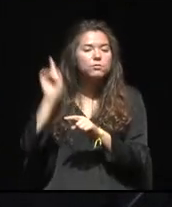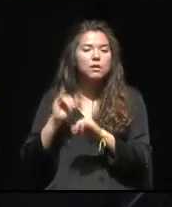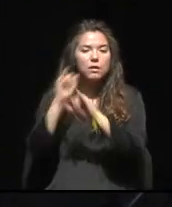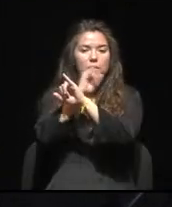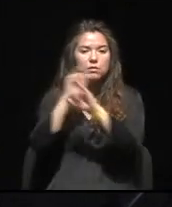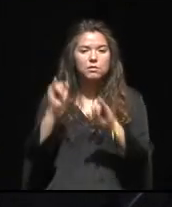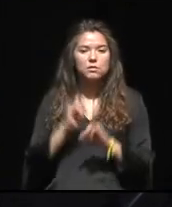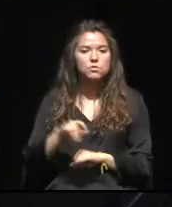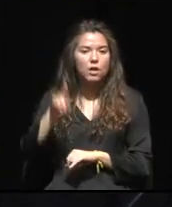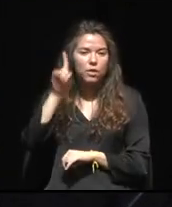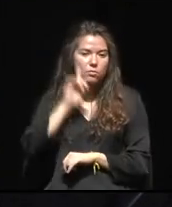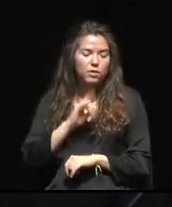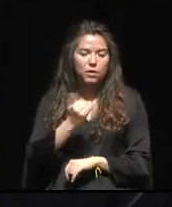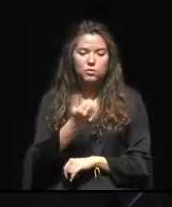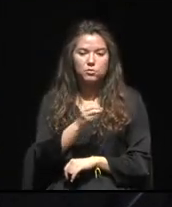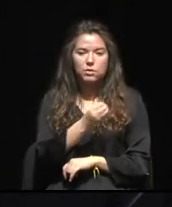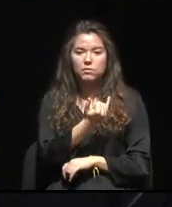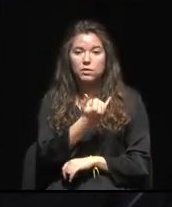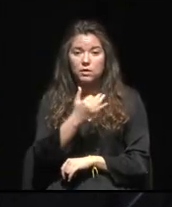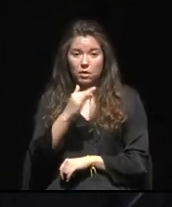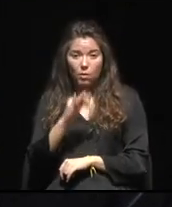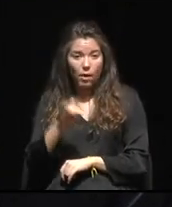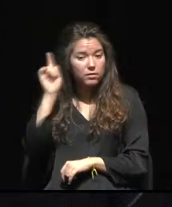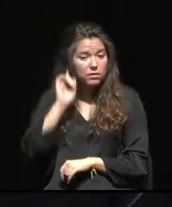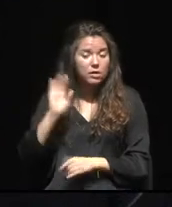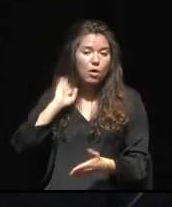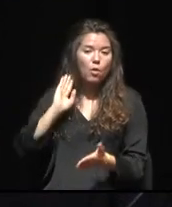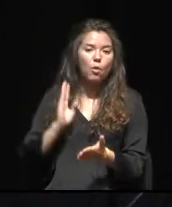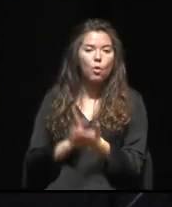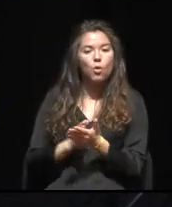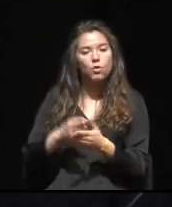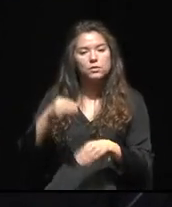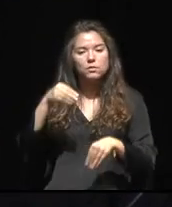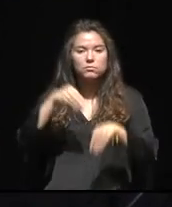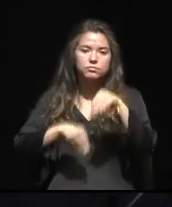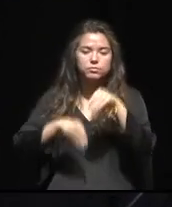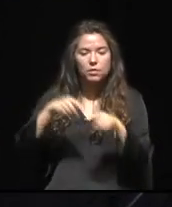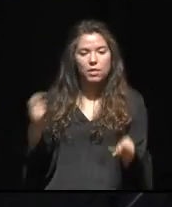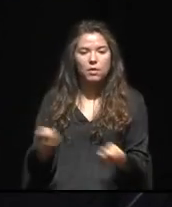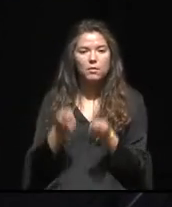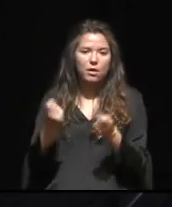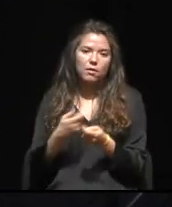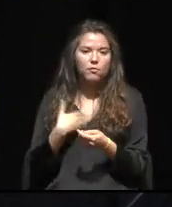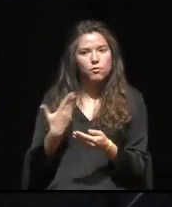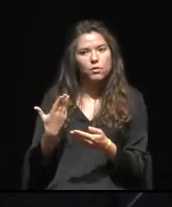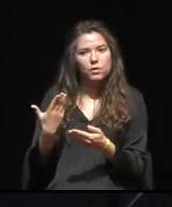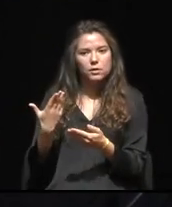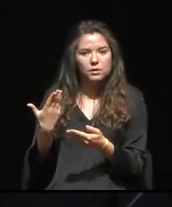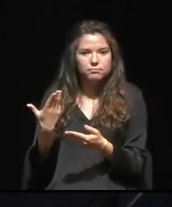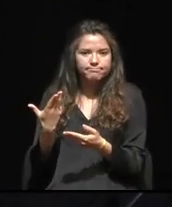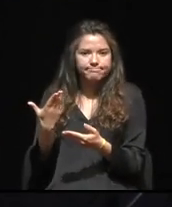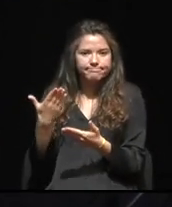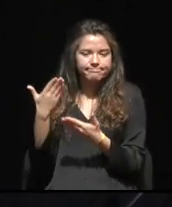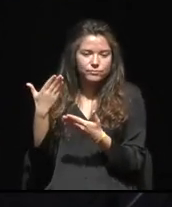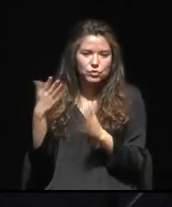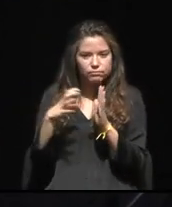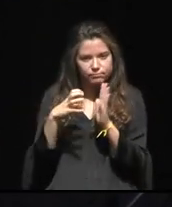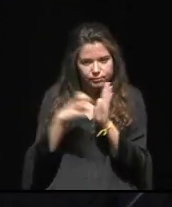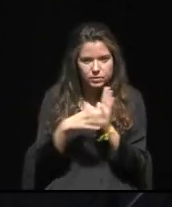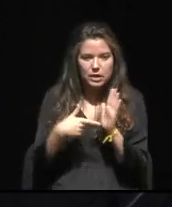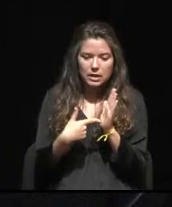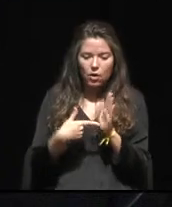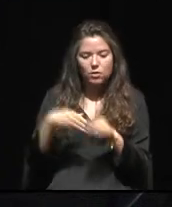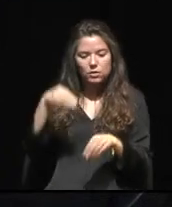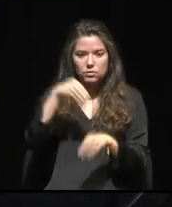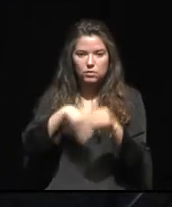2024 coincidiu com o último dia da campanha das legislativas antecipadas O que foi terrivelmente simbólico nestas eleições